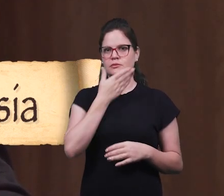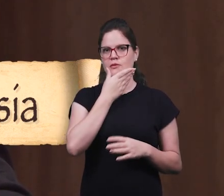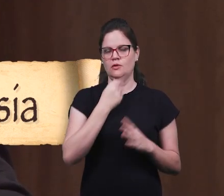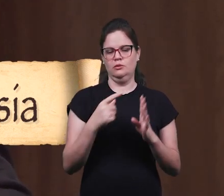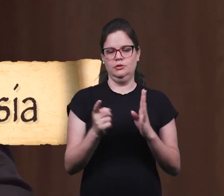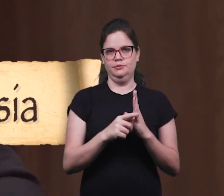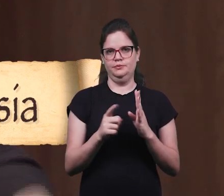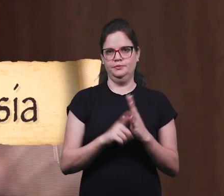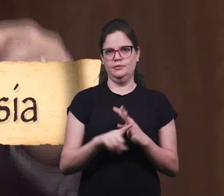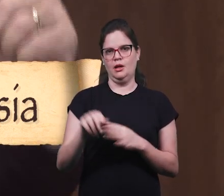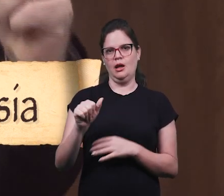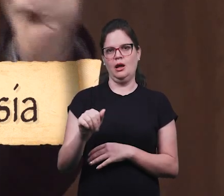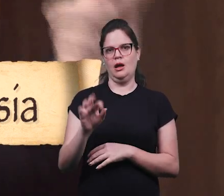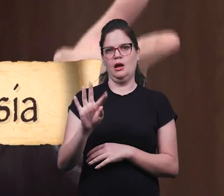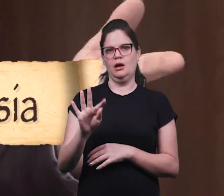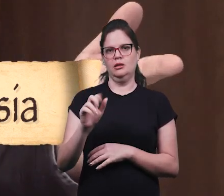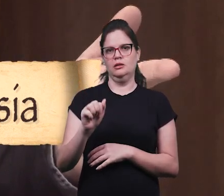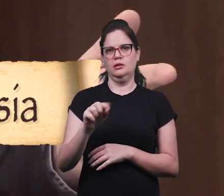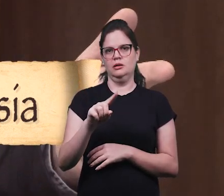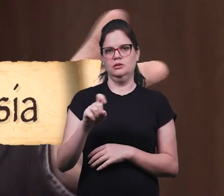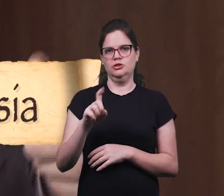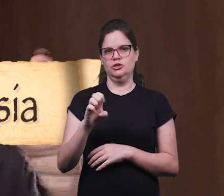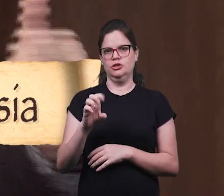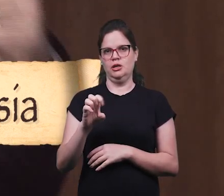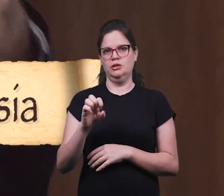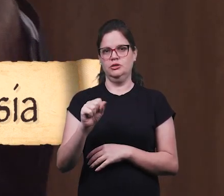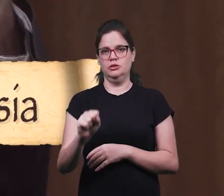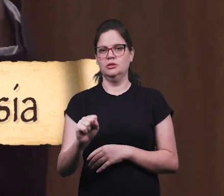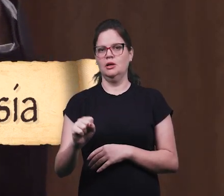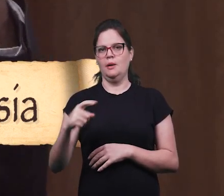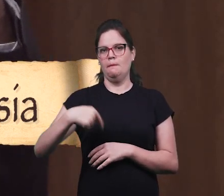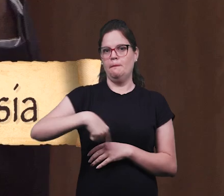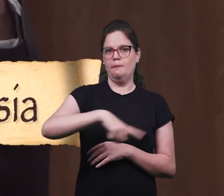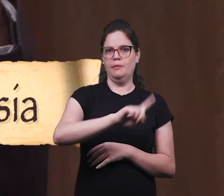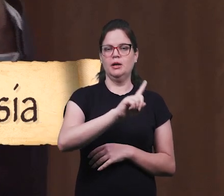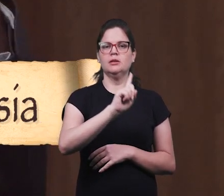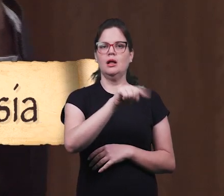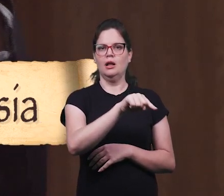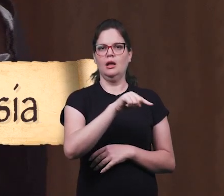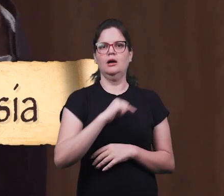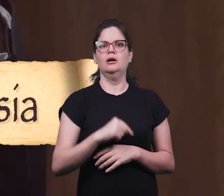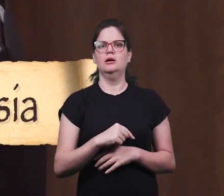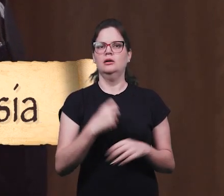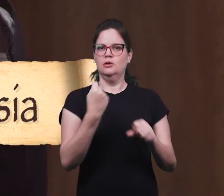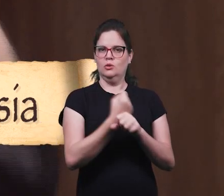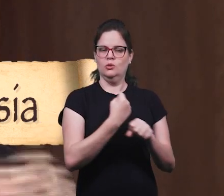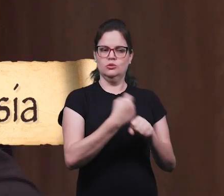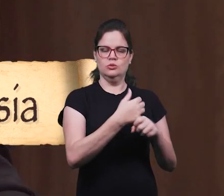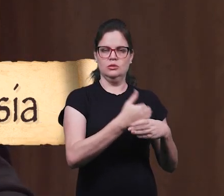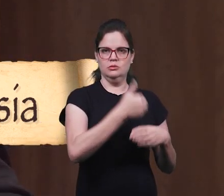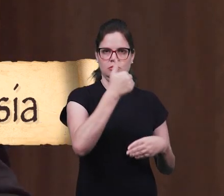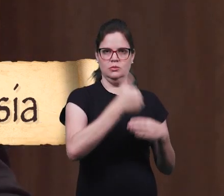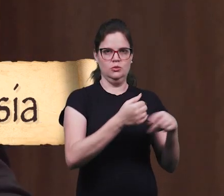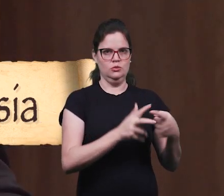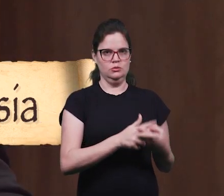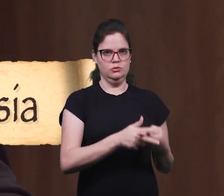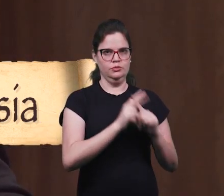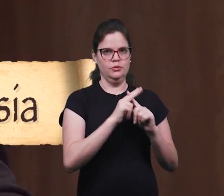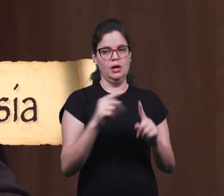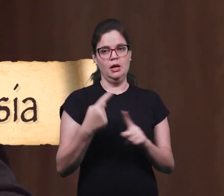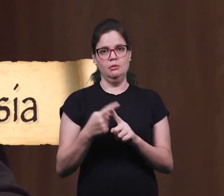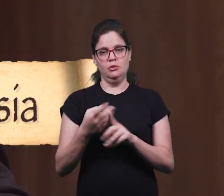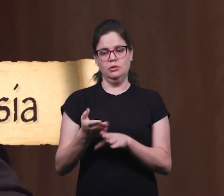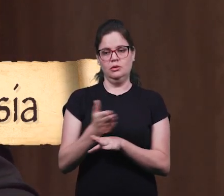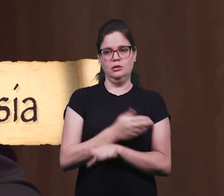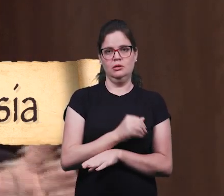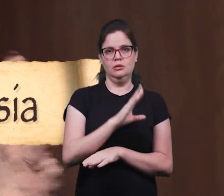Artaxerxes fala para reconstruir, é porque já estava determinado lá a reconstrução